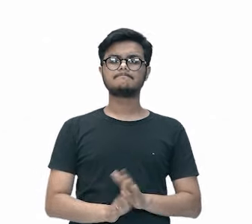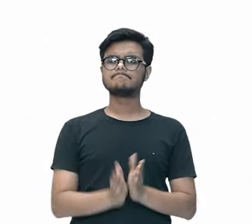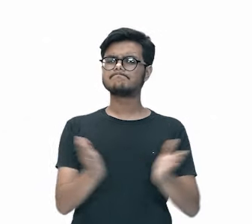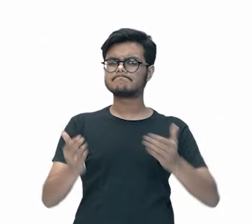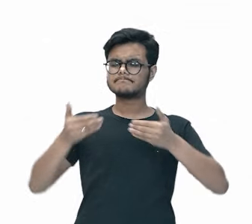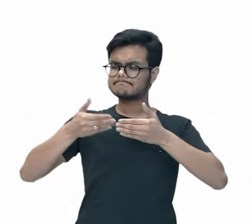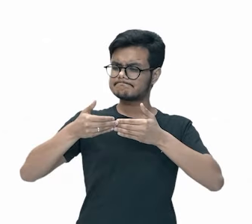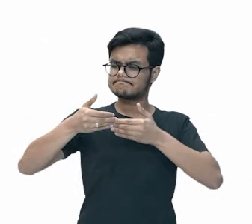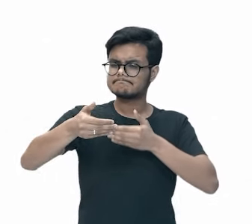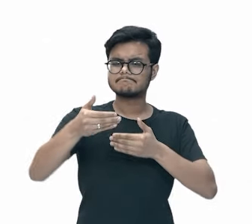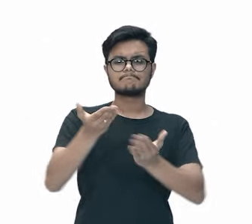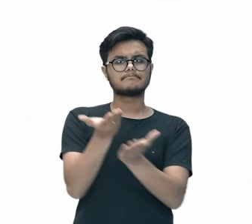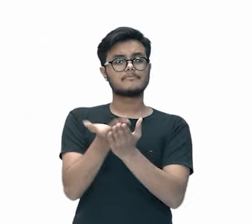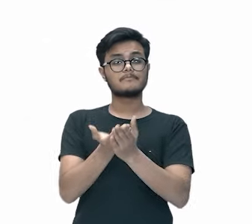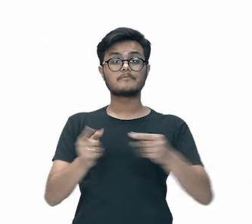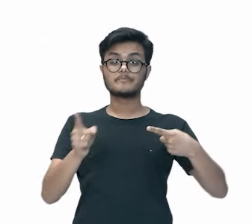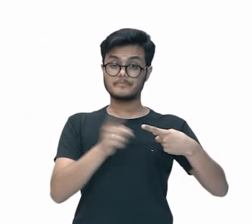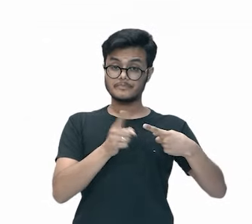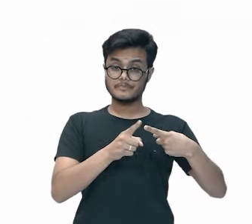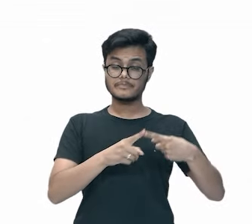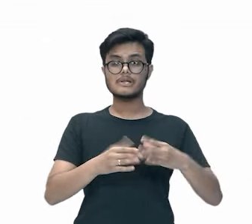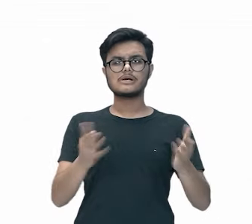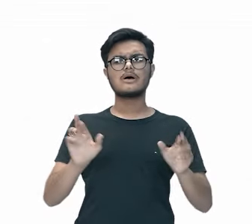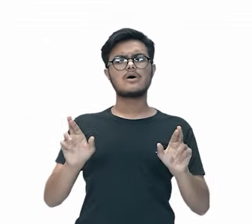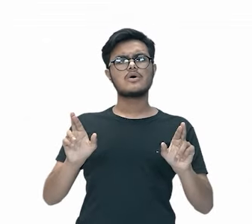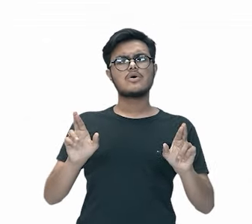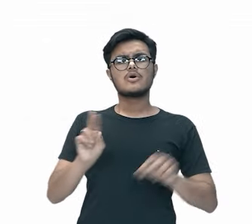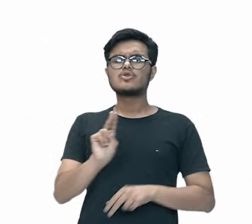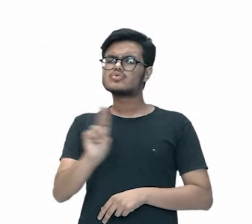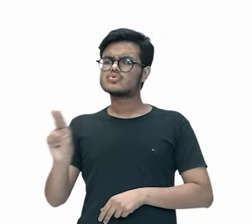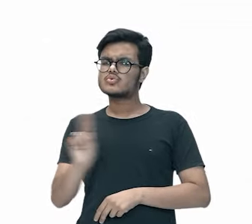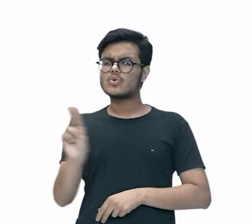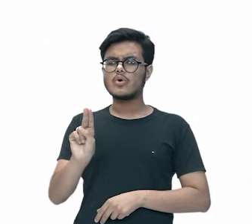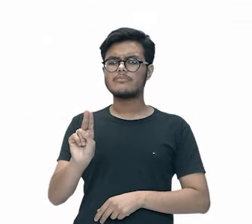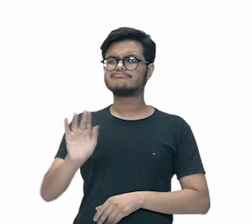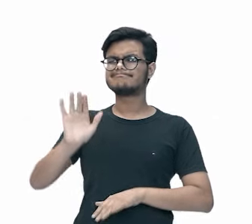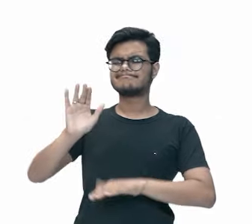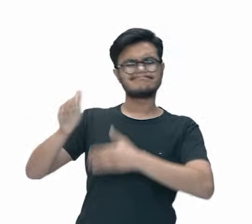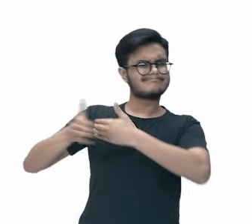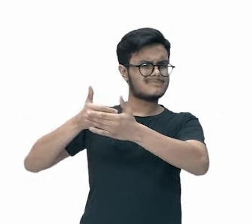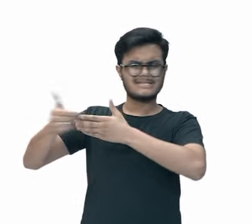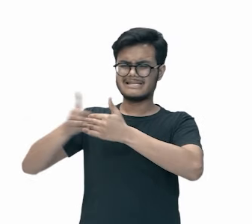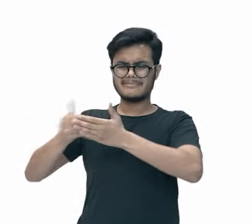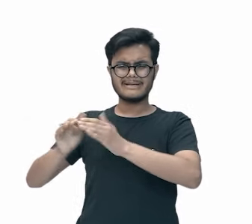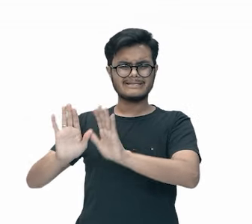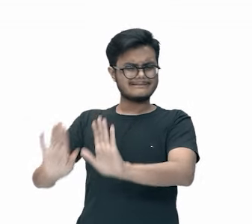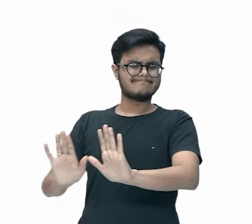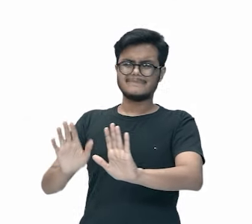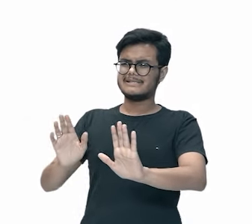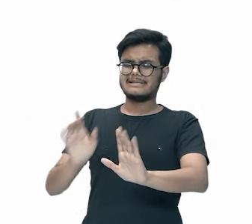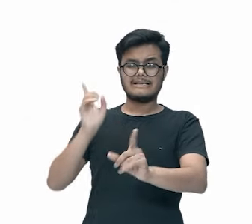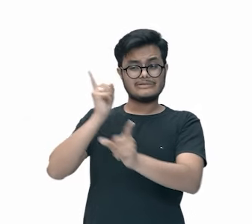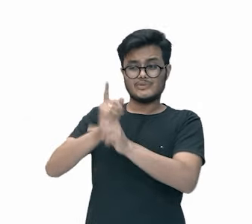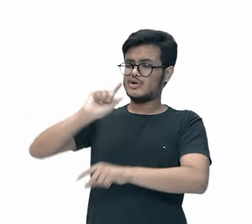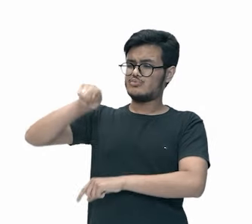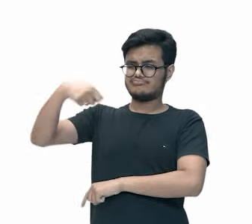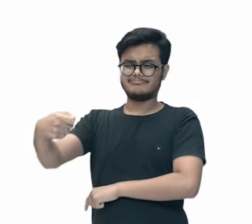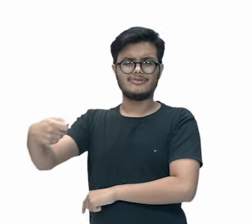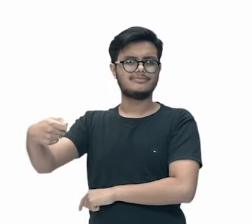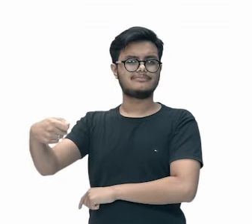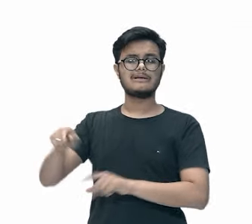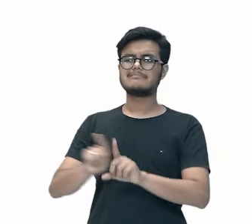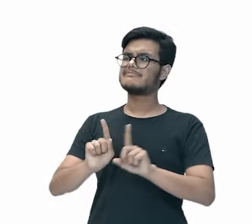o estudo dos compostos orgânicos, a nomenclatura era feita de maneira aleatória, assim, a pessoa que descobria dava o nome, e aí ele ia